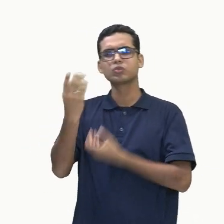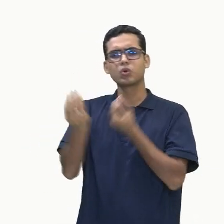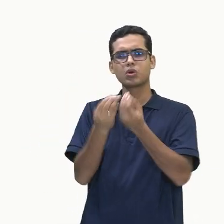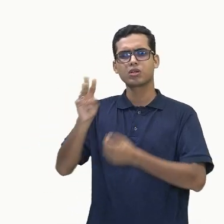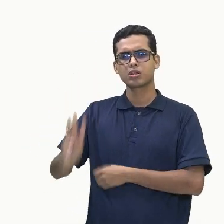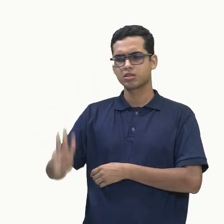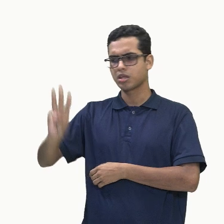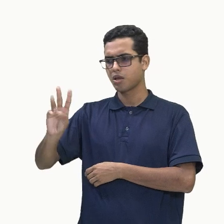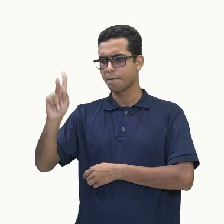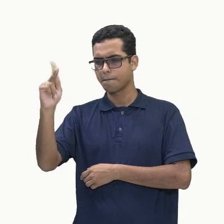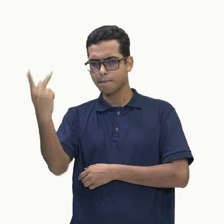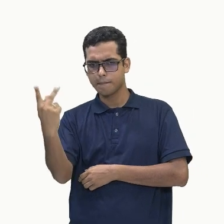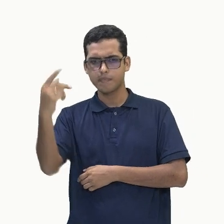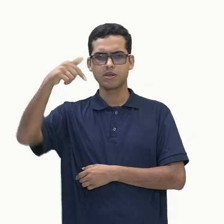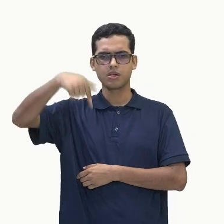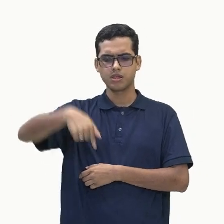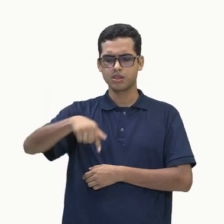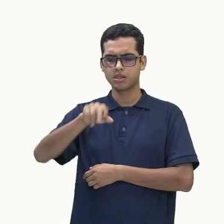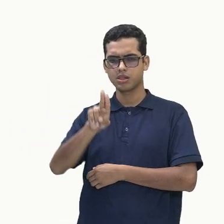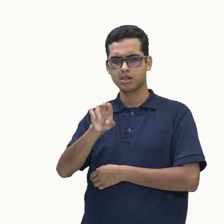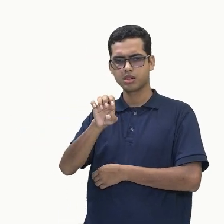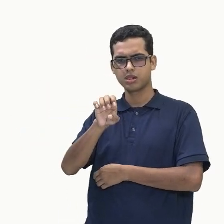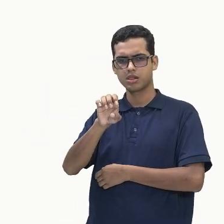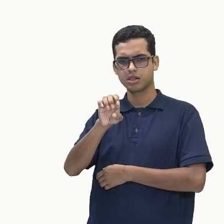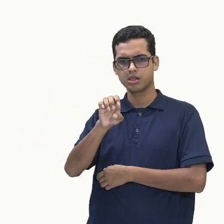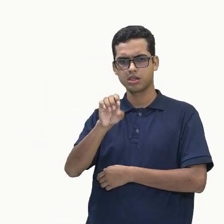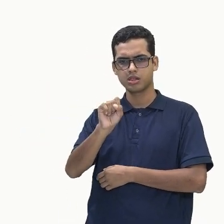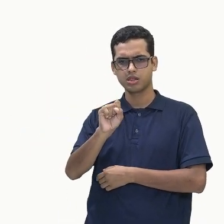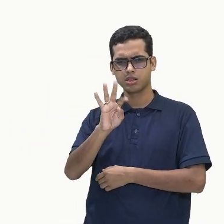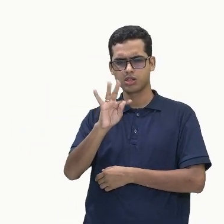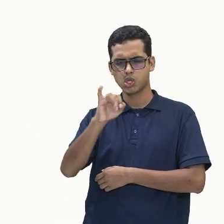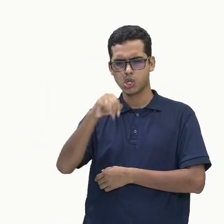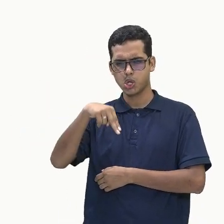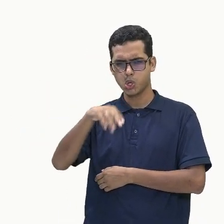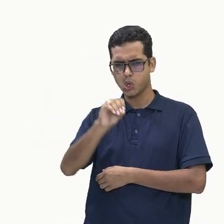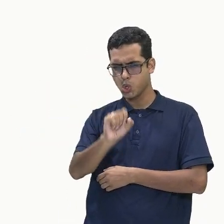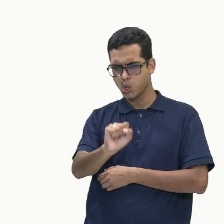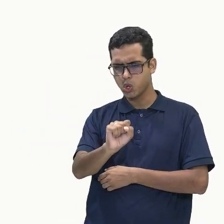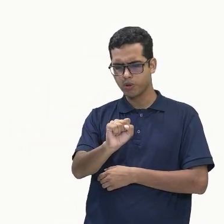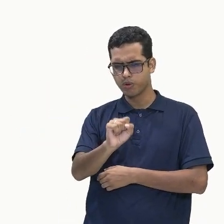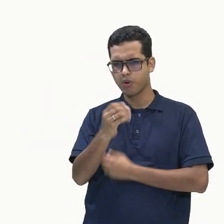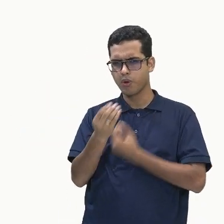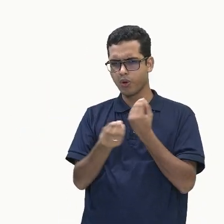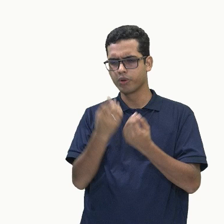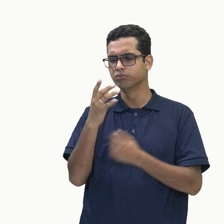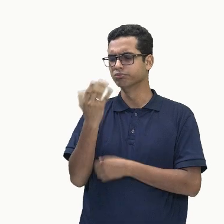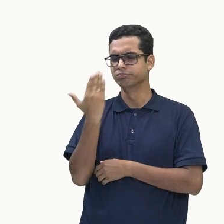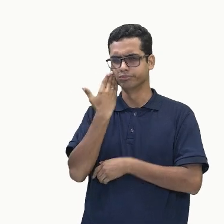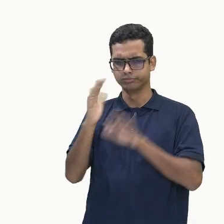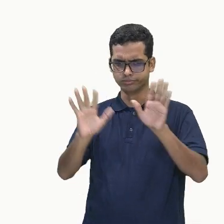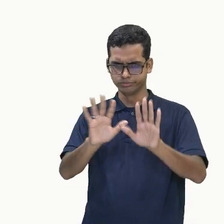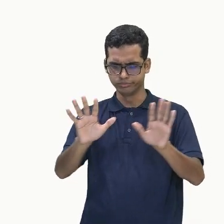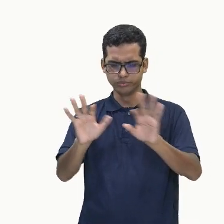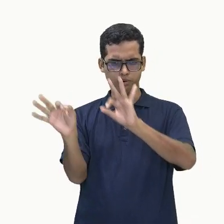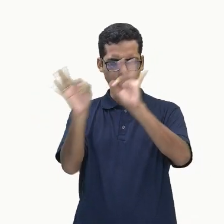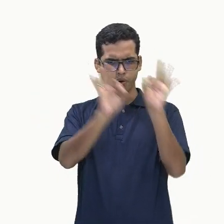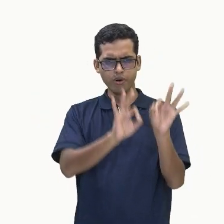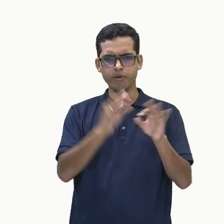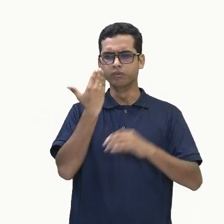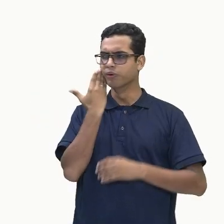WH questions, perdão, WH questions não. A gente vai ver WH